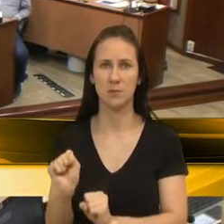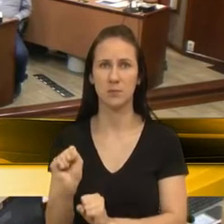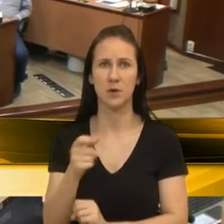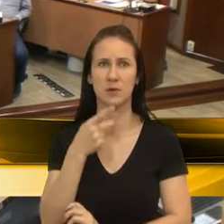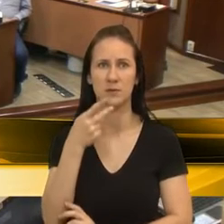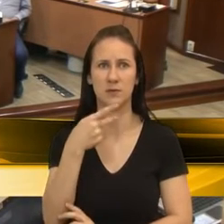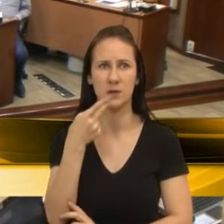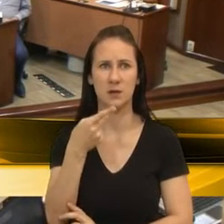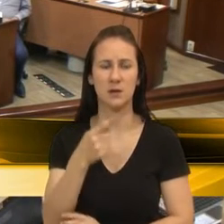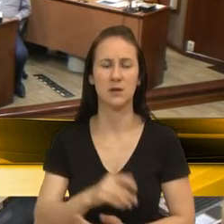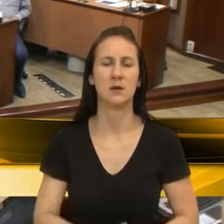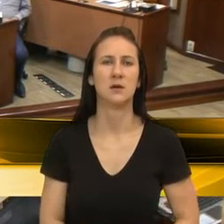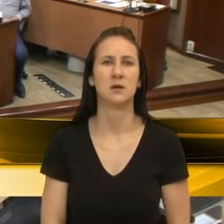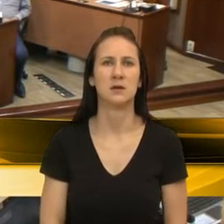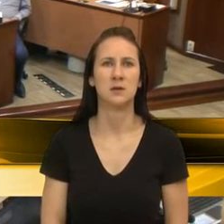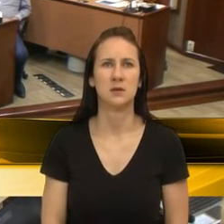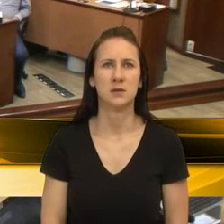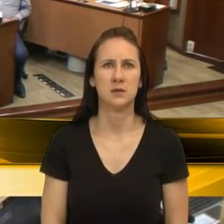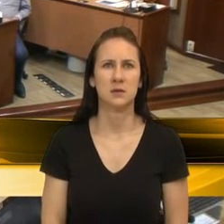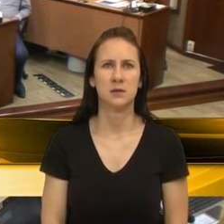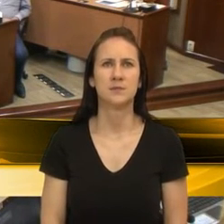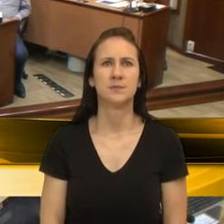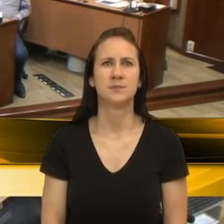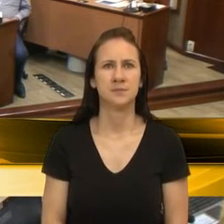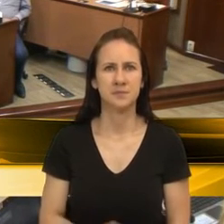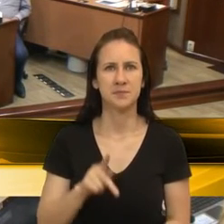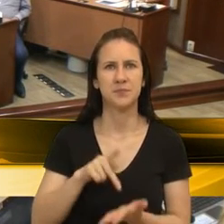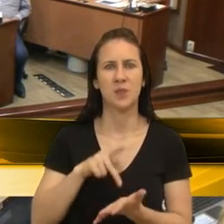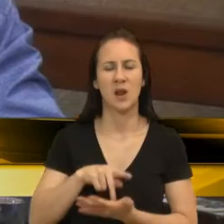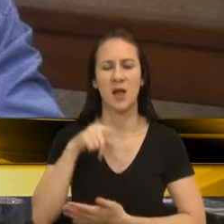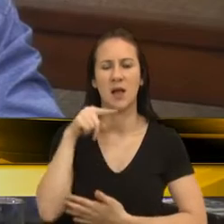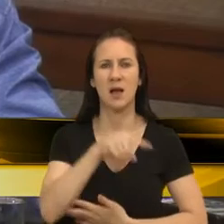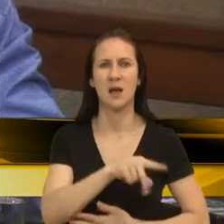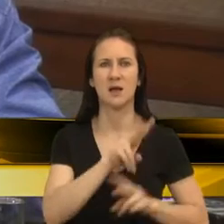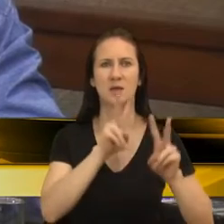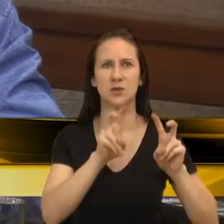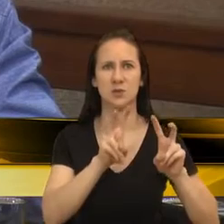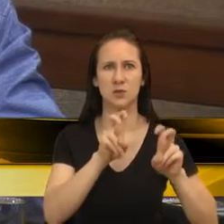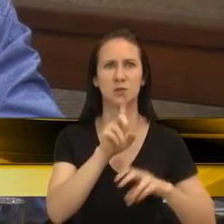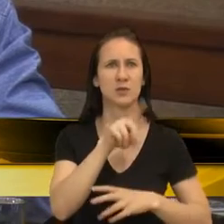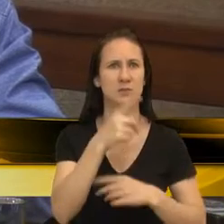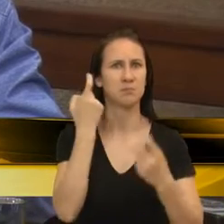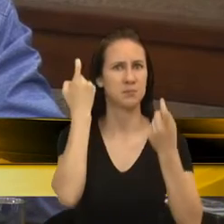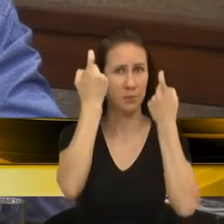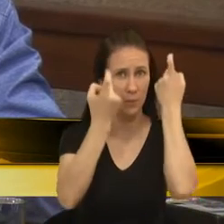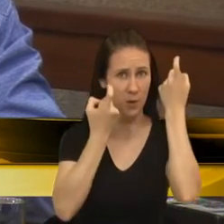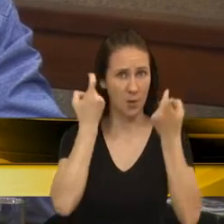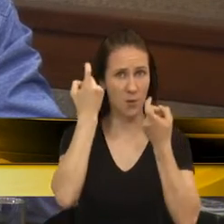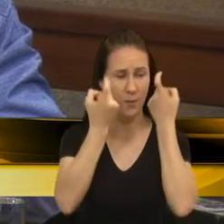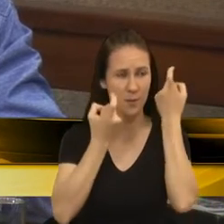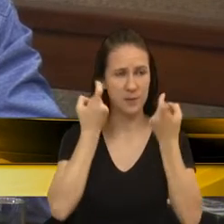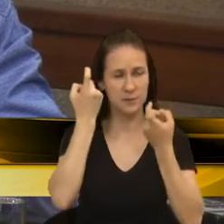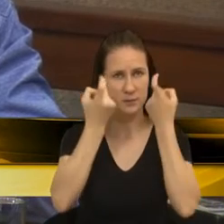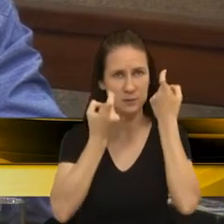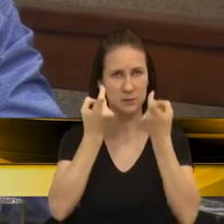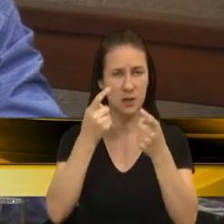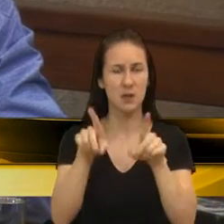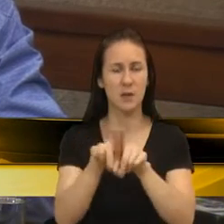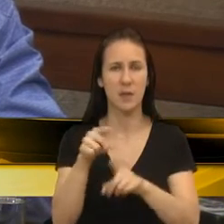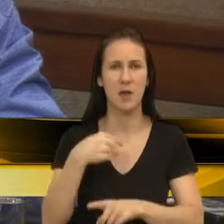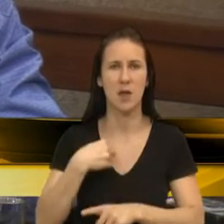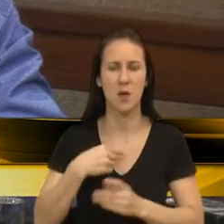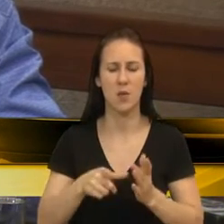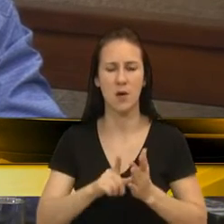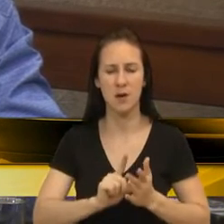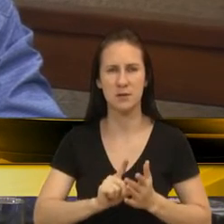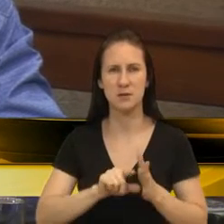vereadora Denise. Vossa Excelência traz um tema bem preocupante. Eu estava tomando conhecimento também desse assunto, e o que